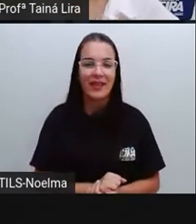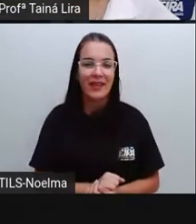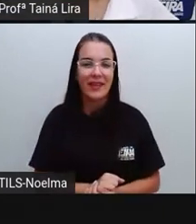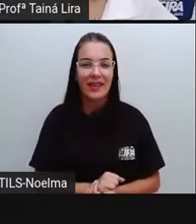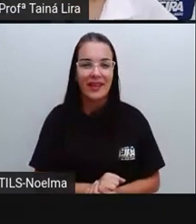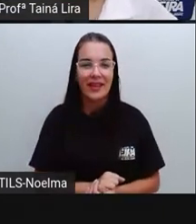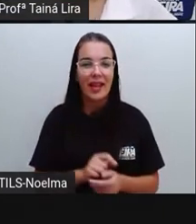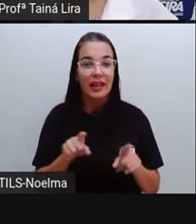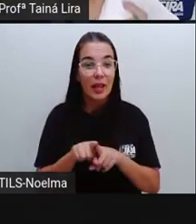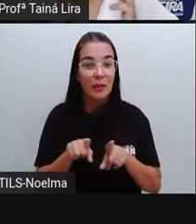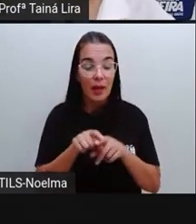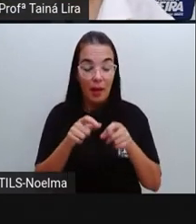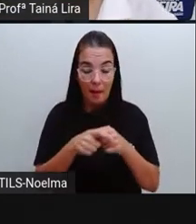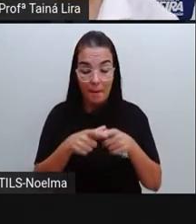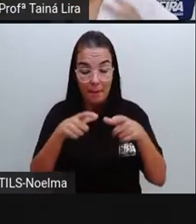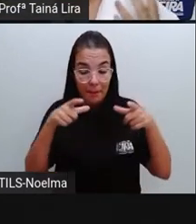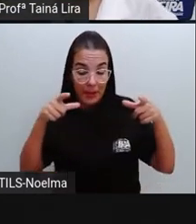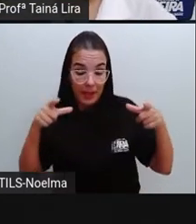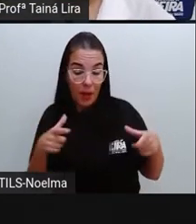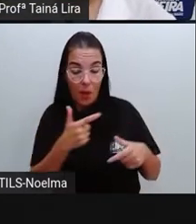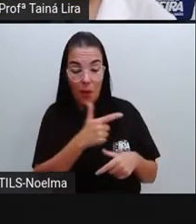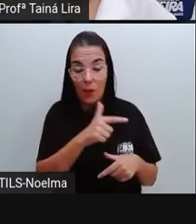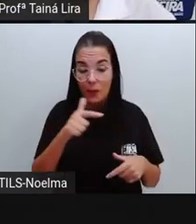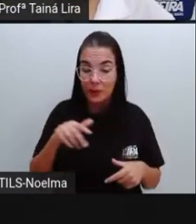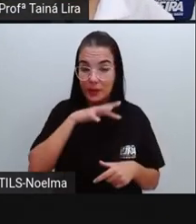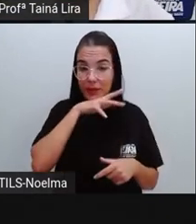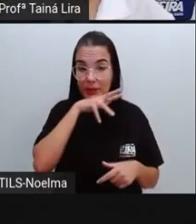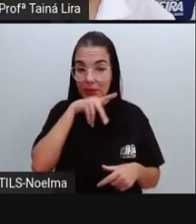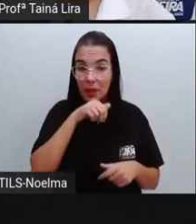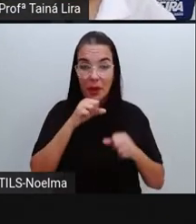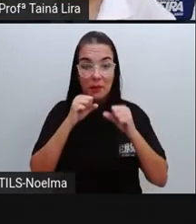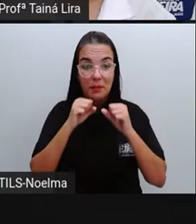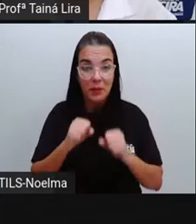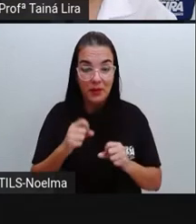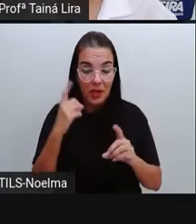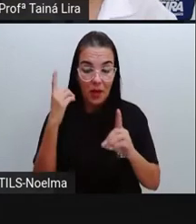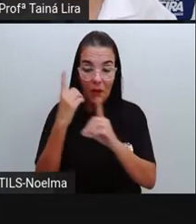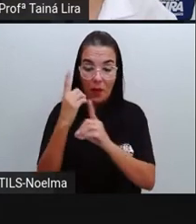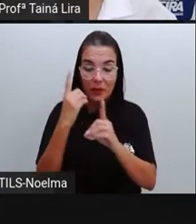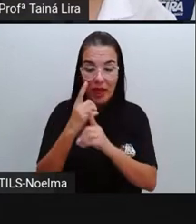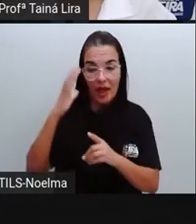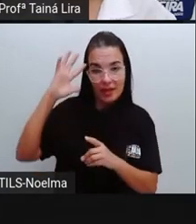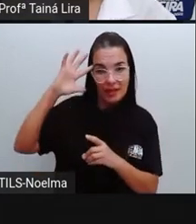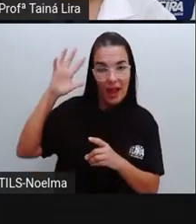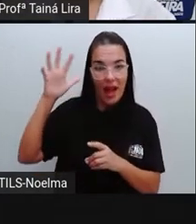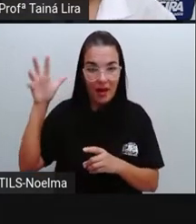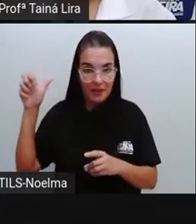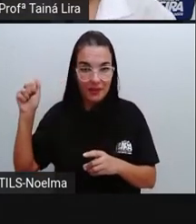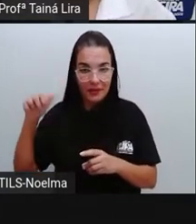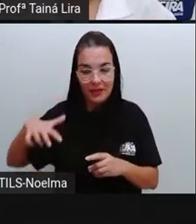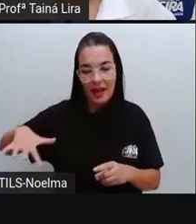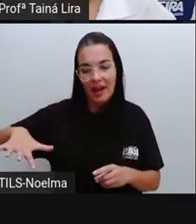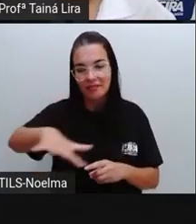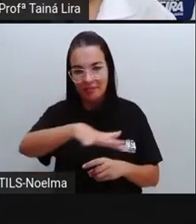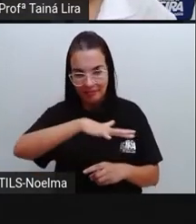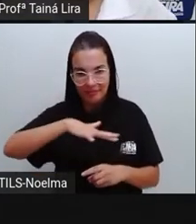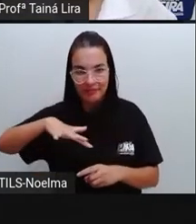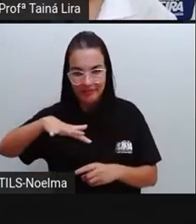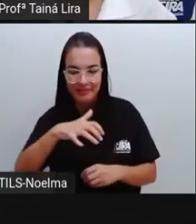até ampliou também, né? Trouxe outros animais que a gente pode encontrar na própria savana africana,